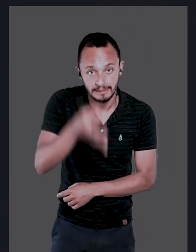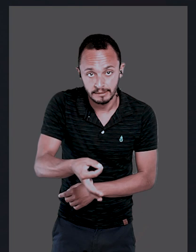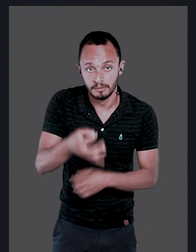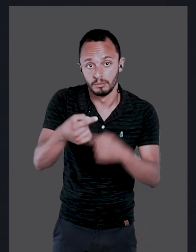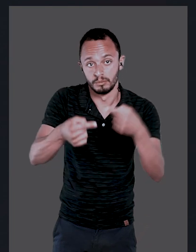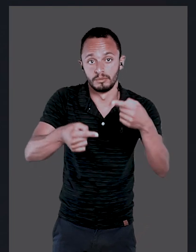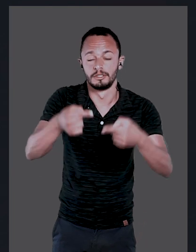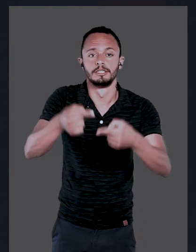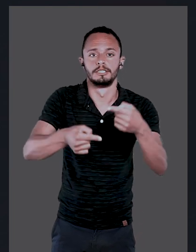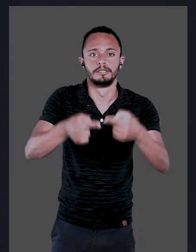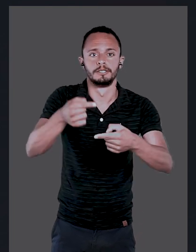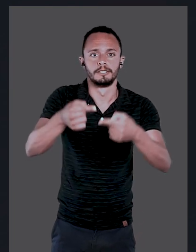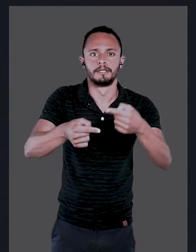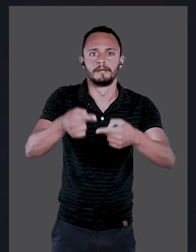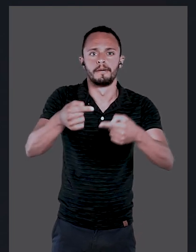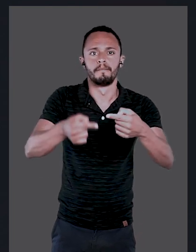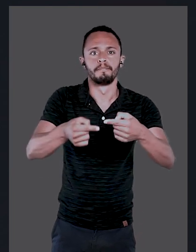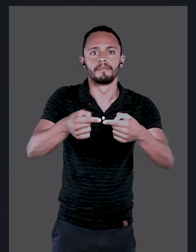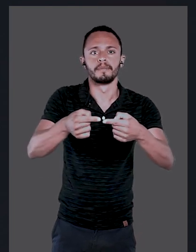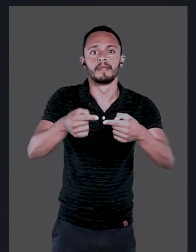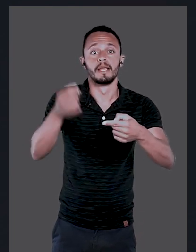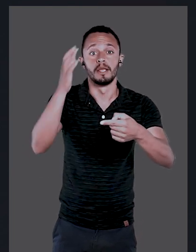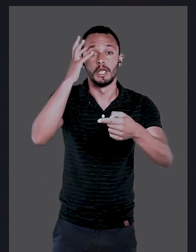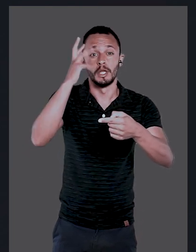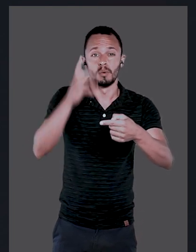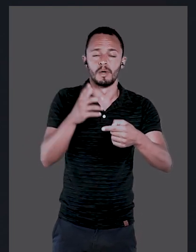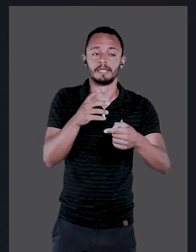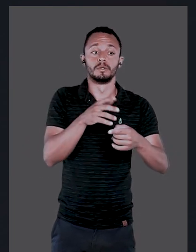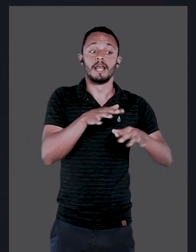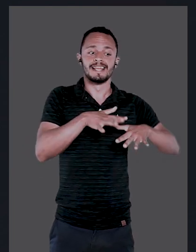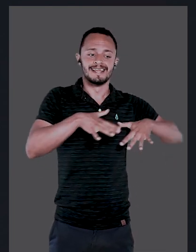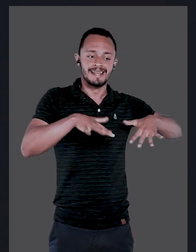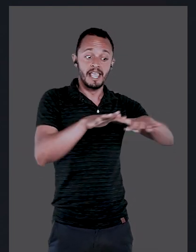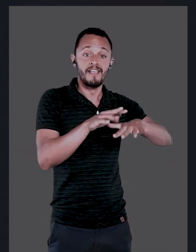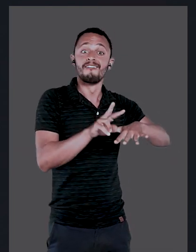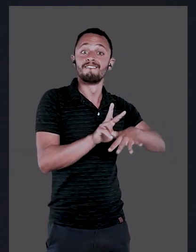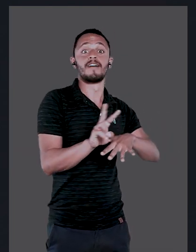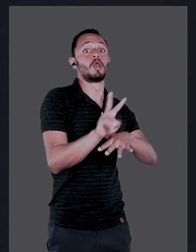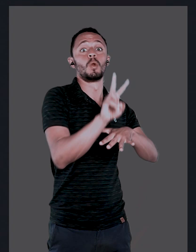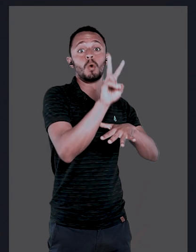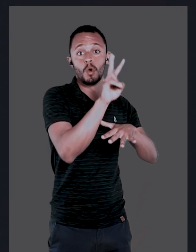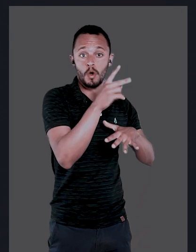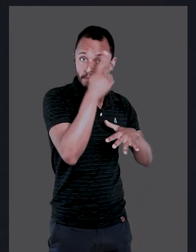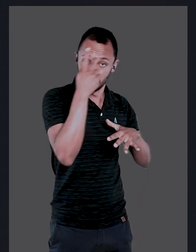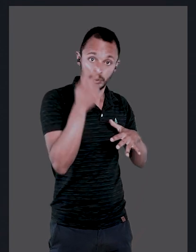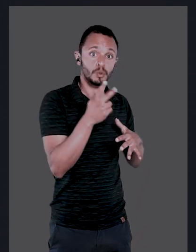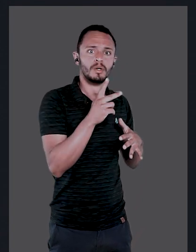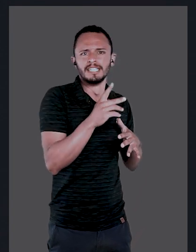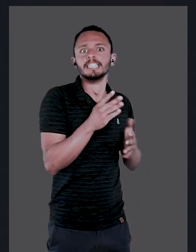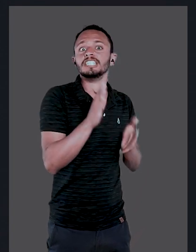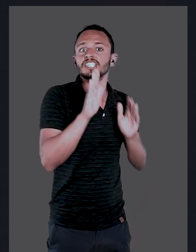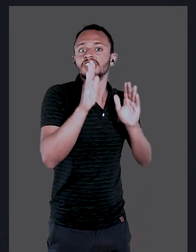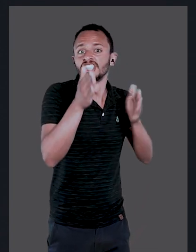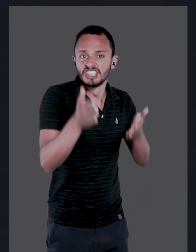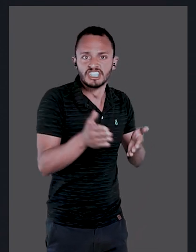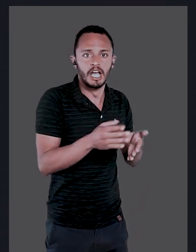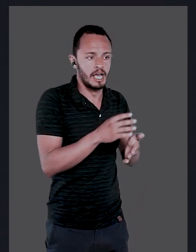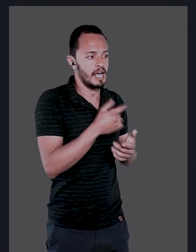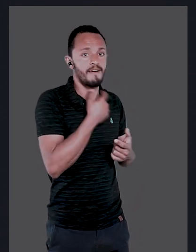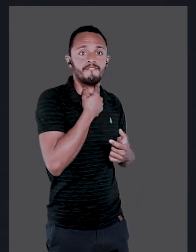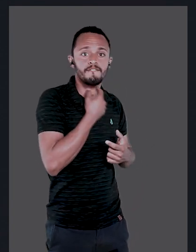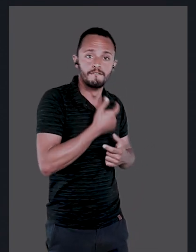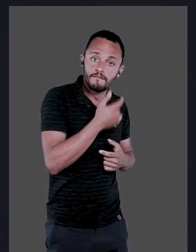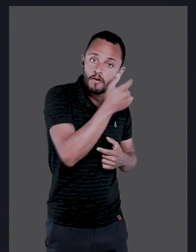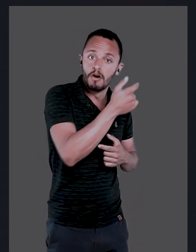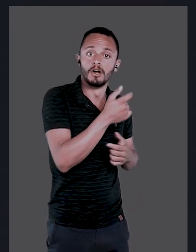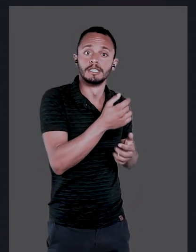atenção à política, e eu acho que vai aparecer um conjunto de gente muito valiosa, e já